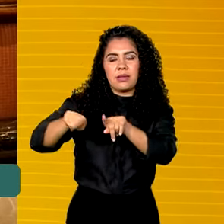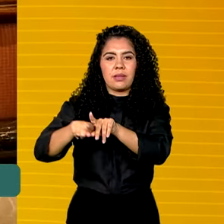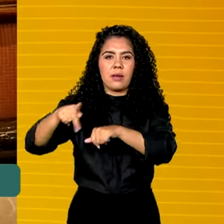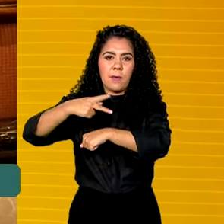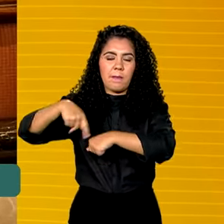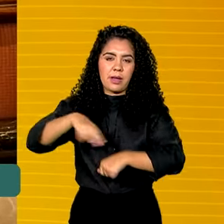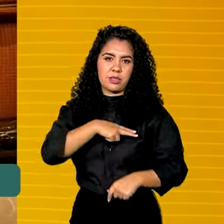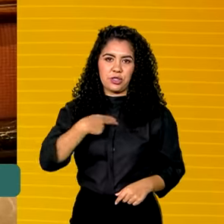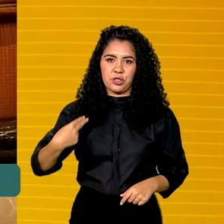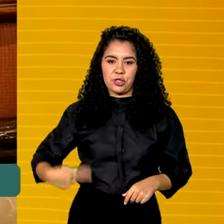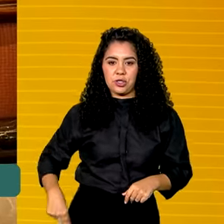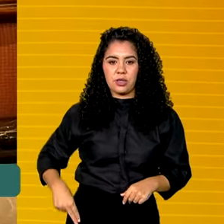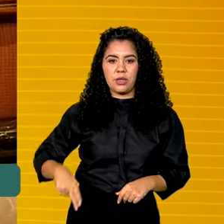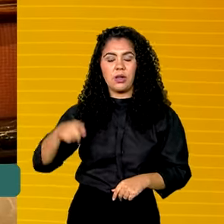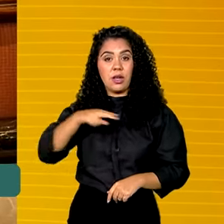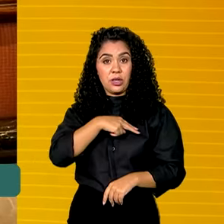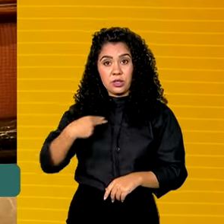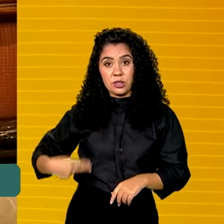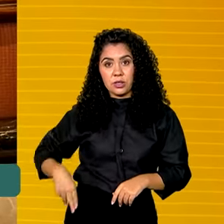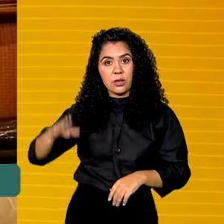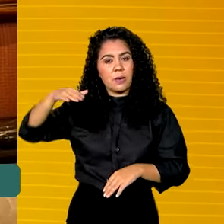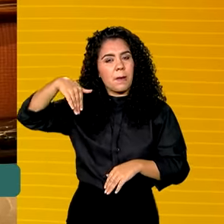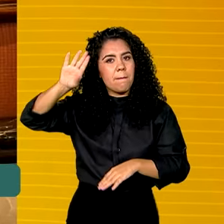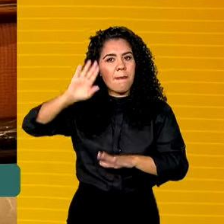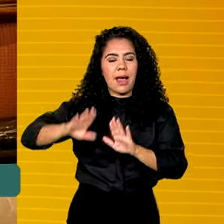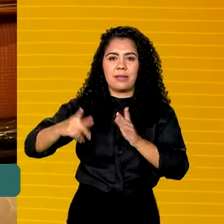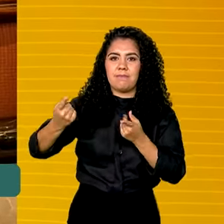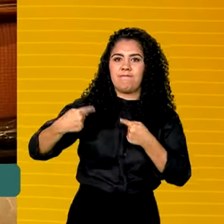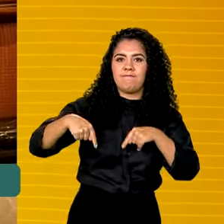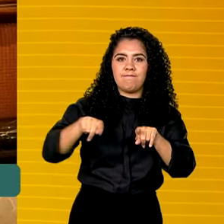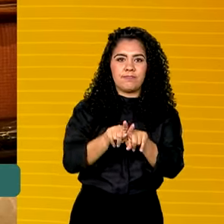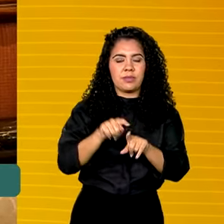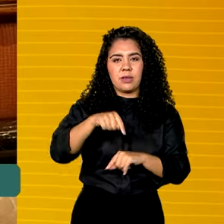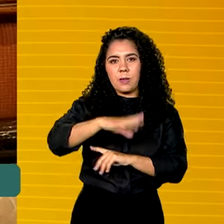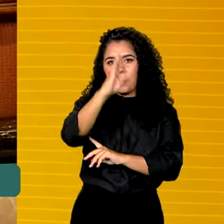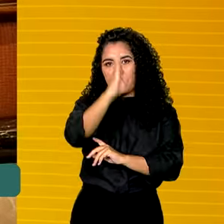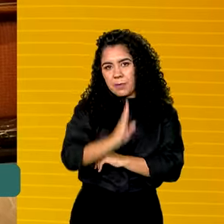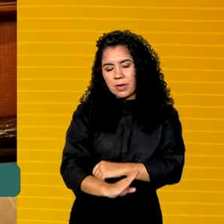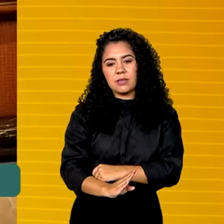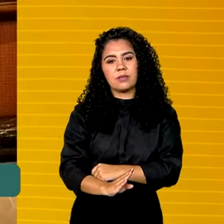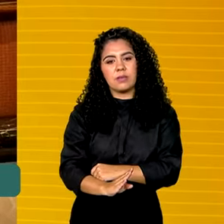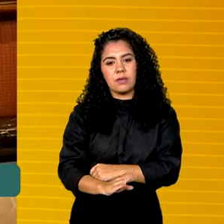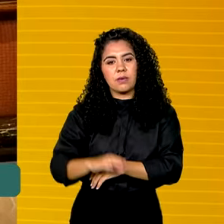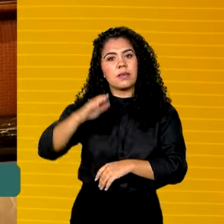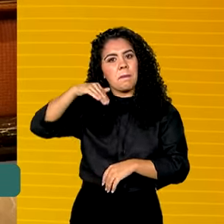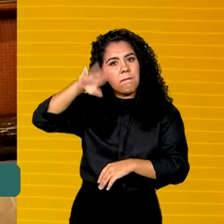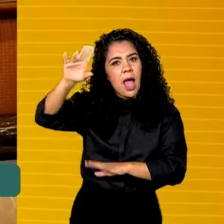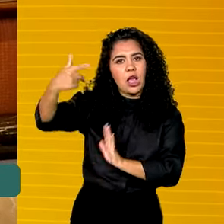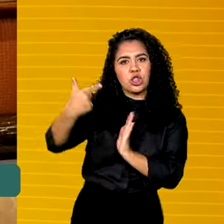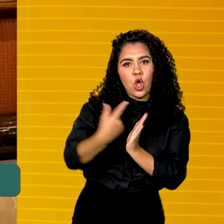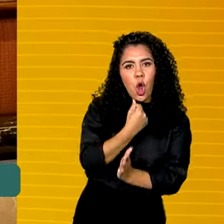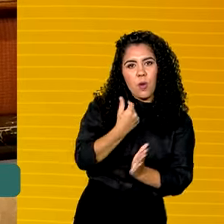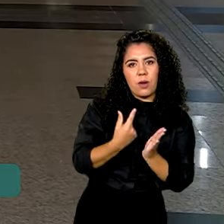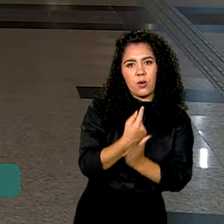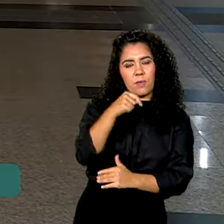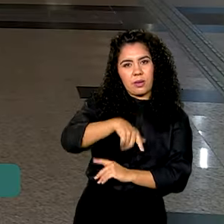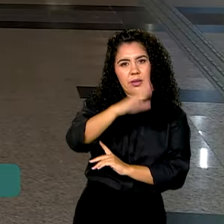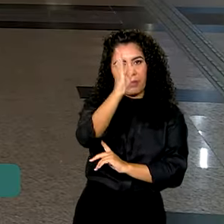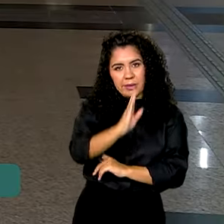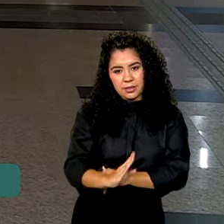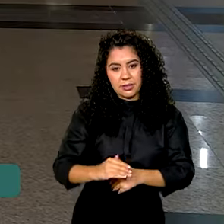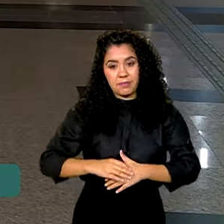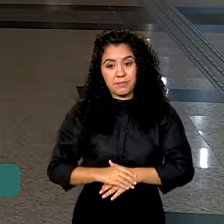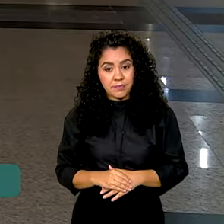hoje disparado o maior parceiro comercial do Brasil é quem mais compra do Brasil